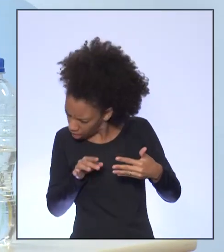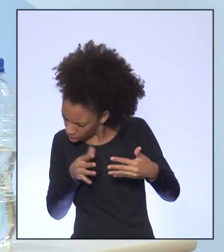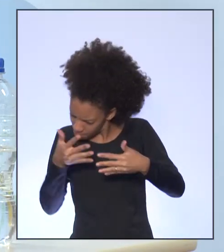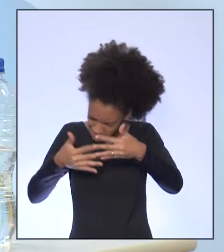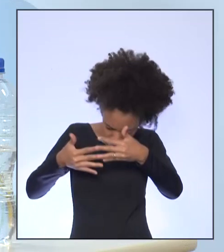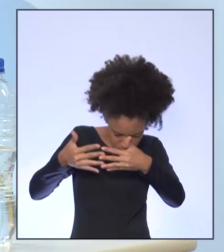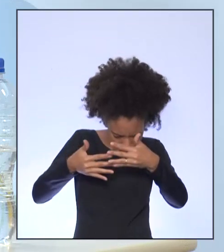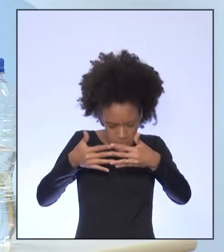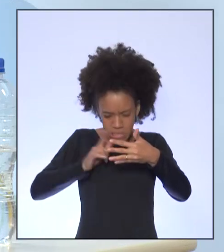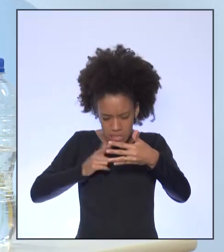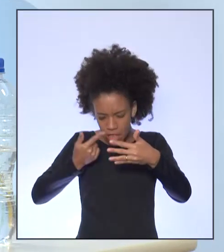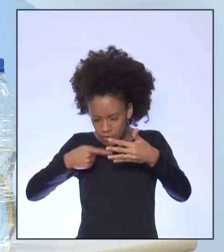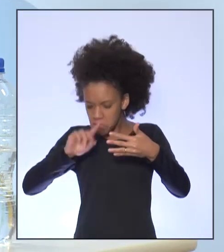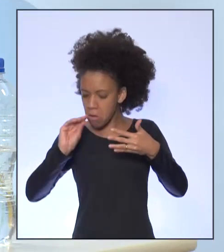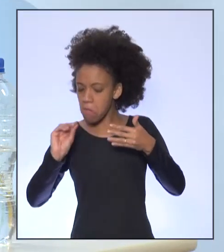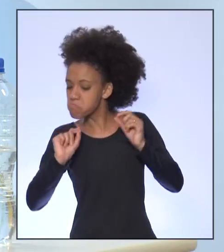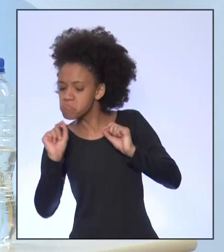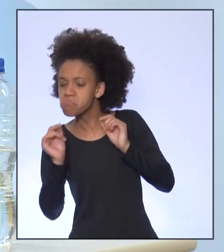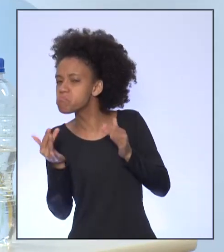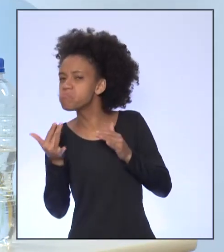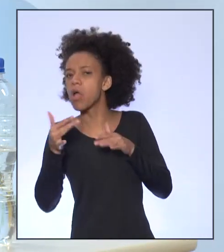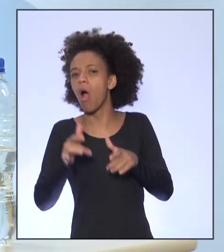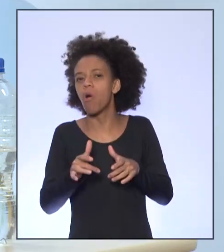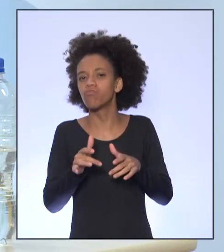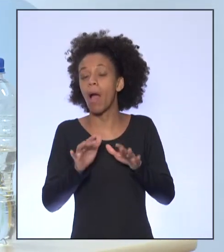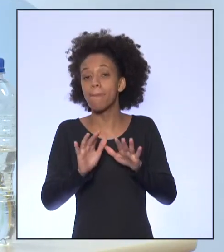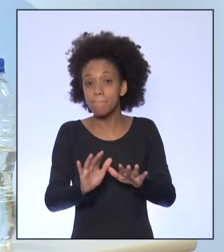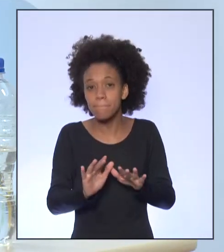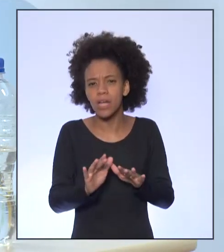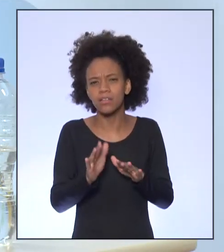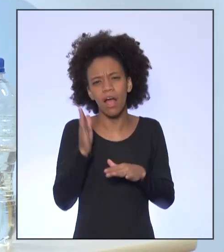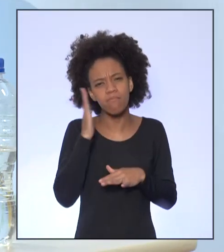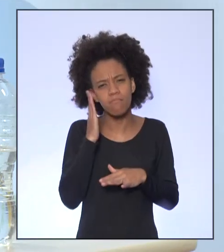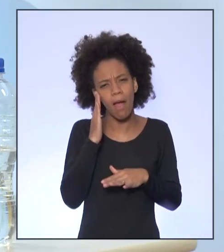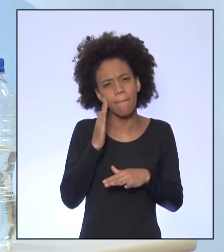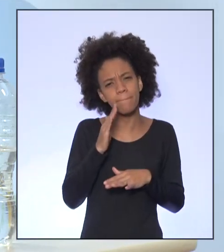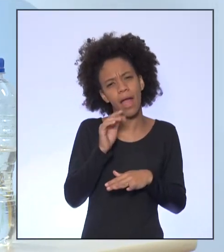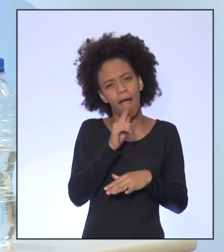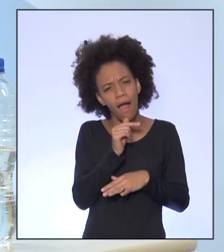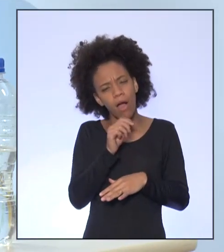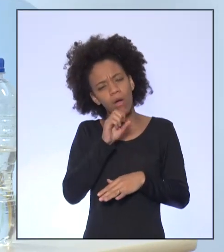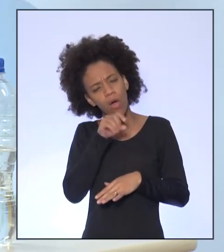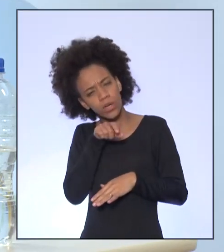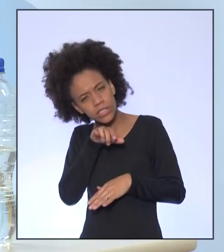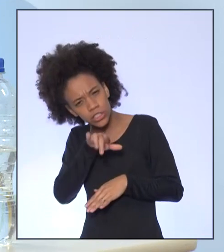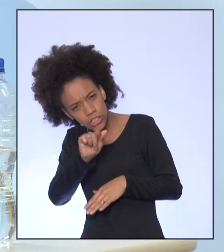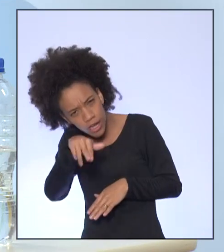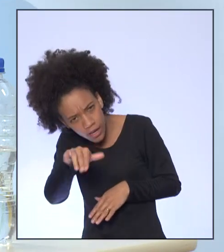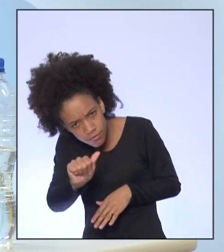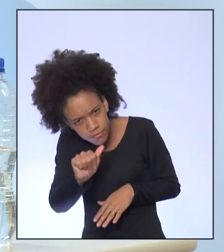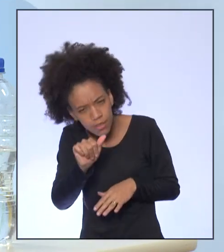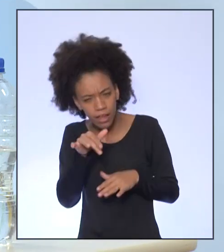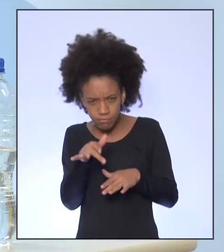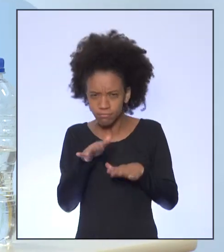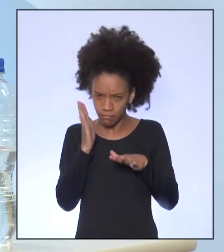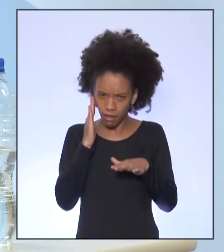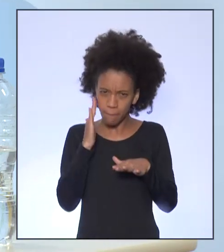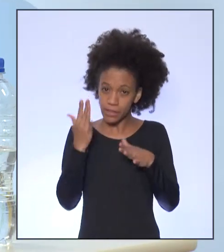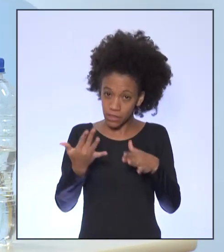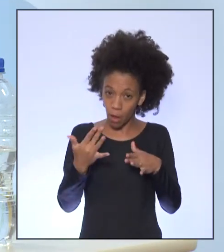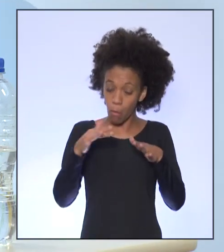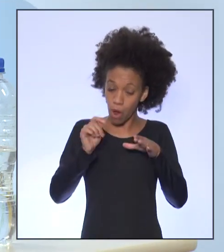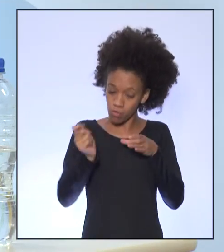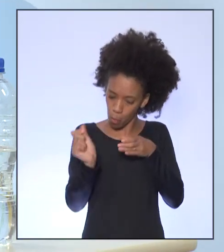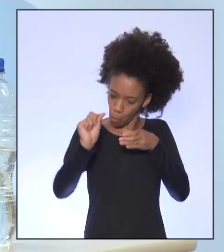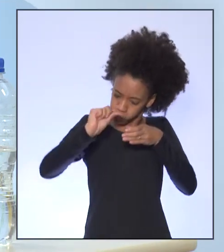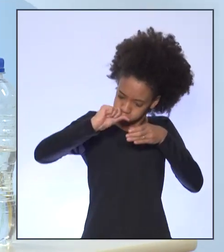um exemplo, a água oxigenada. Sabe a água oxigenada que a mãe coloca no ferimento quando a gente se machuca? Então, quando a gente adiciona essa